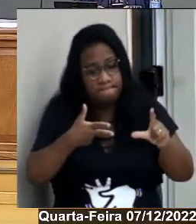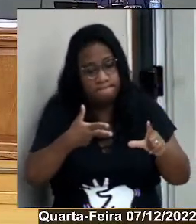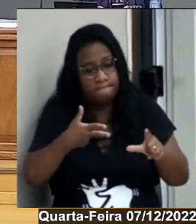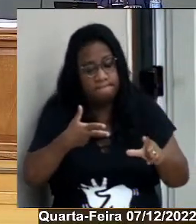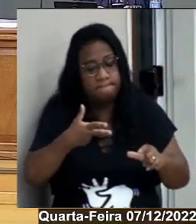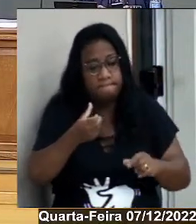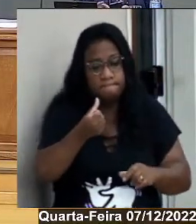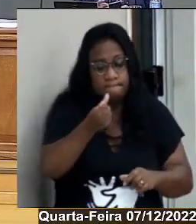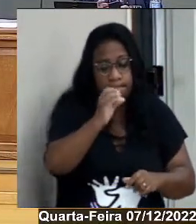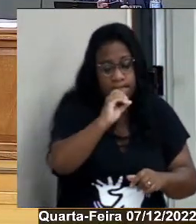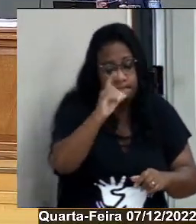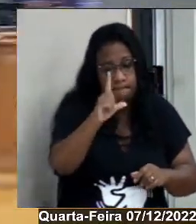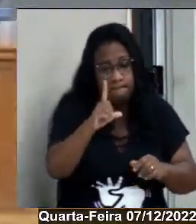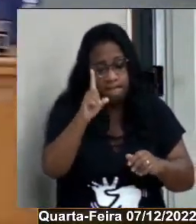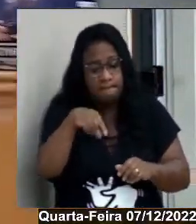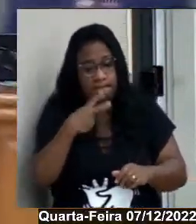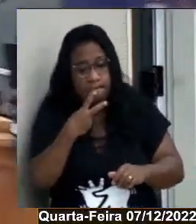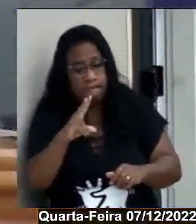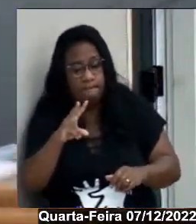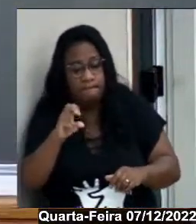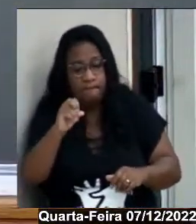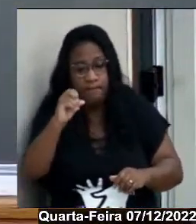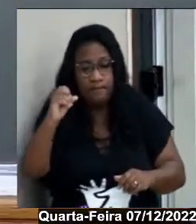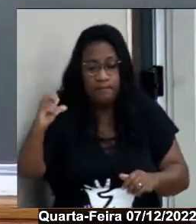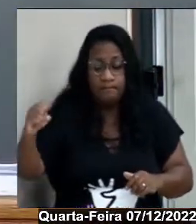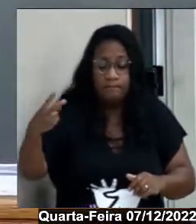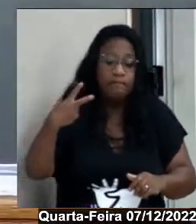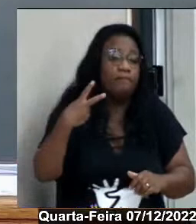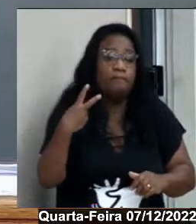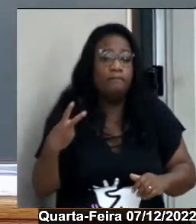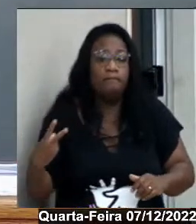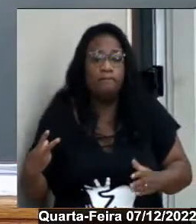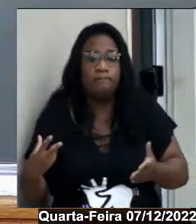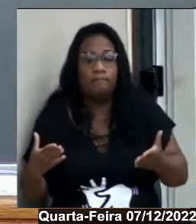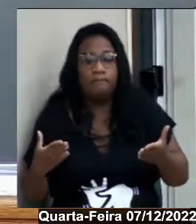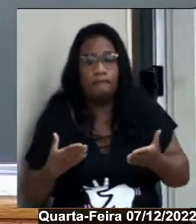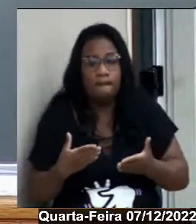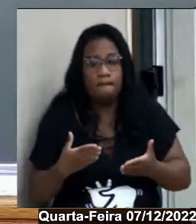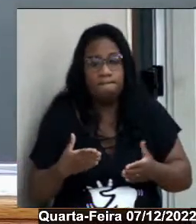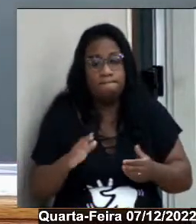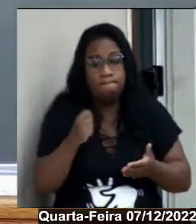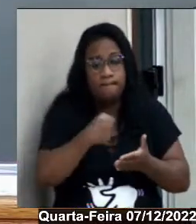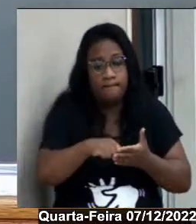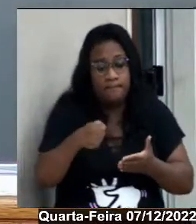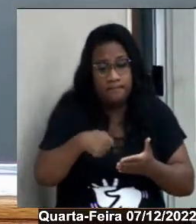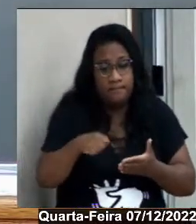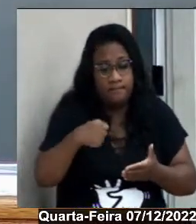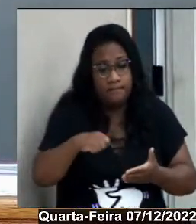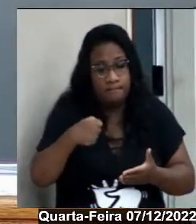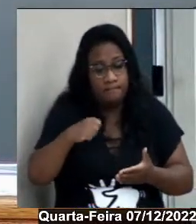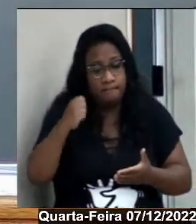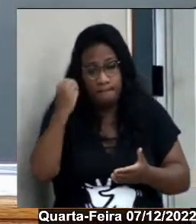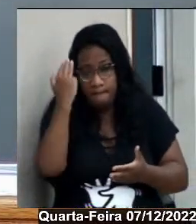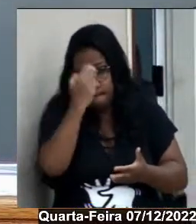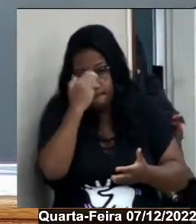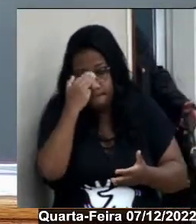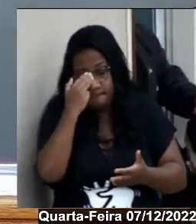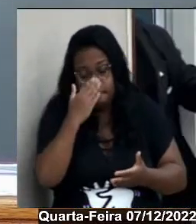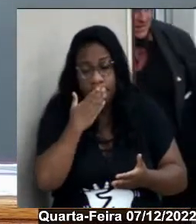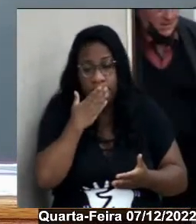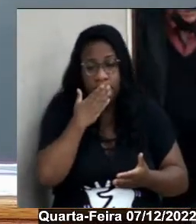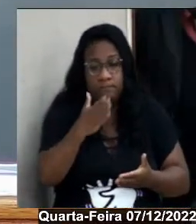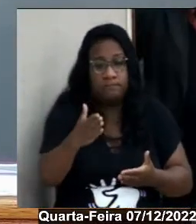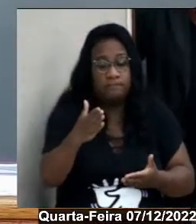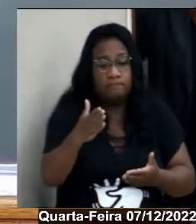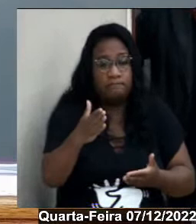60/2022. Parecer da comissão mista permanente, projeto de decreto legislativo número 60/2022, autoria do vereador Abel Rodrigues Arantes,